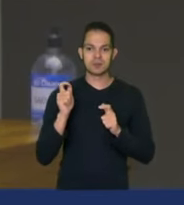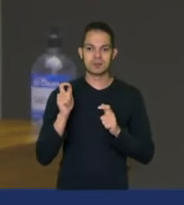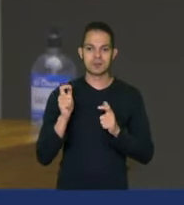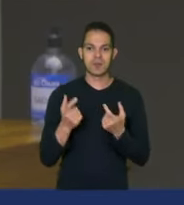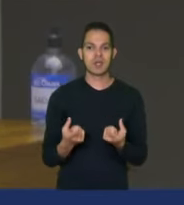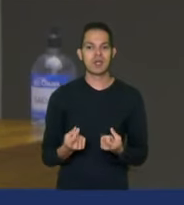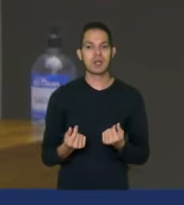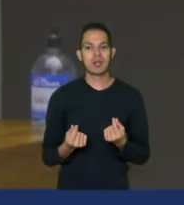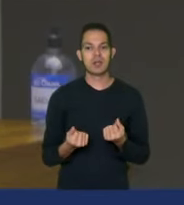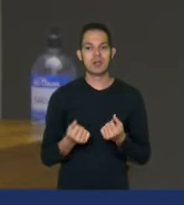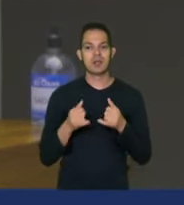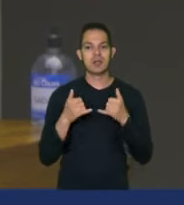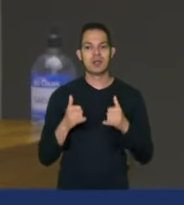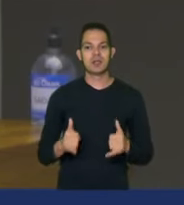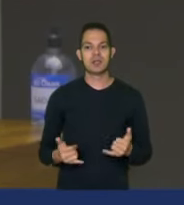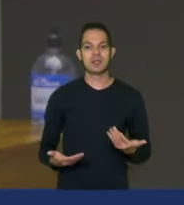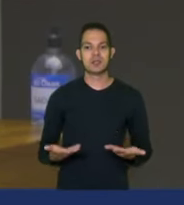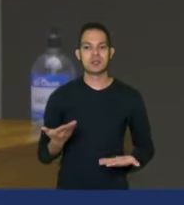energia razoável,